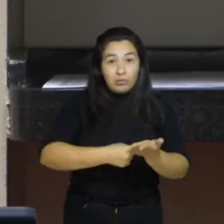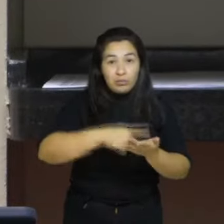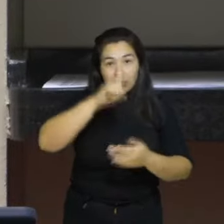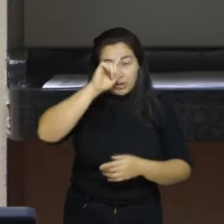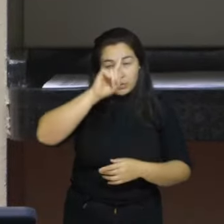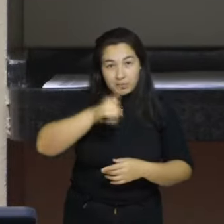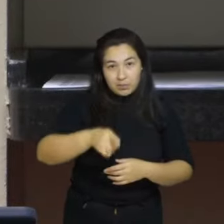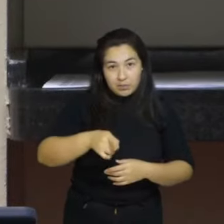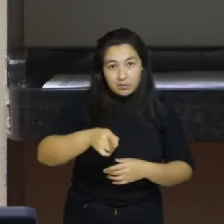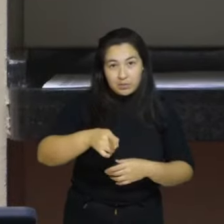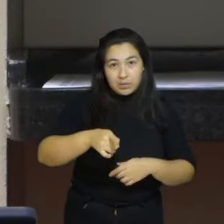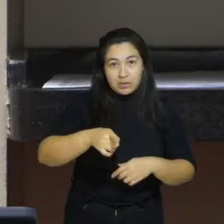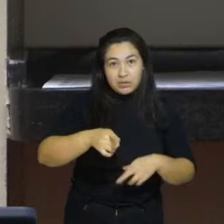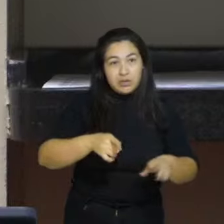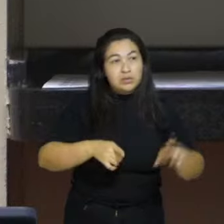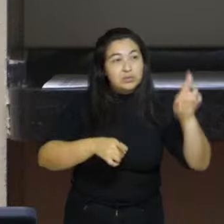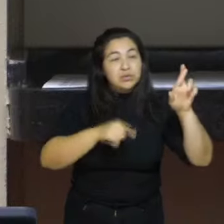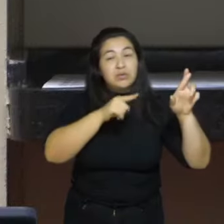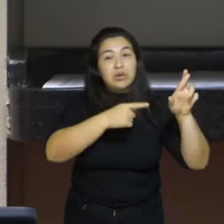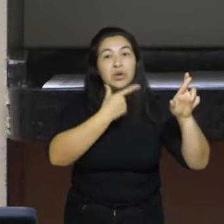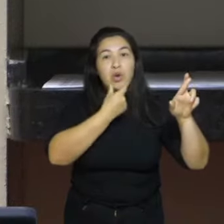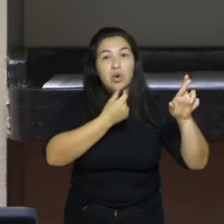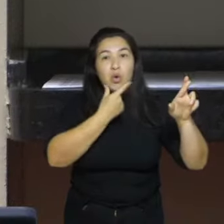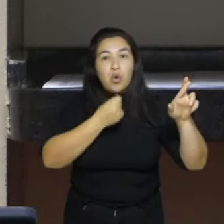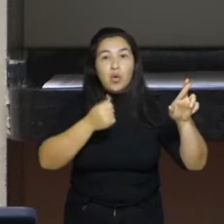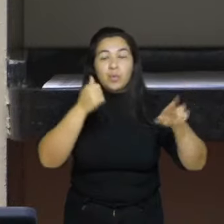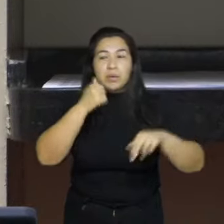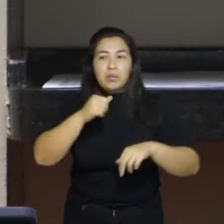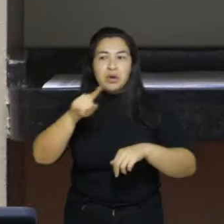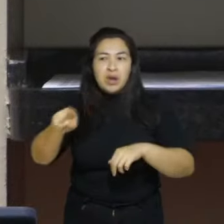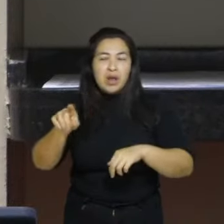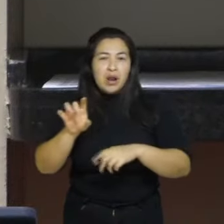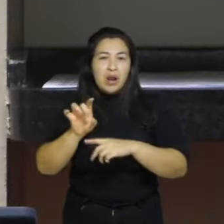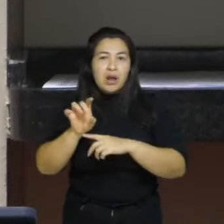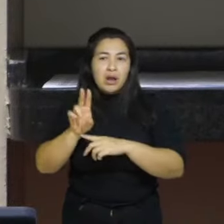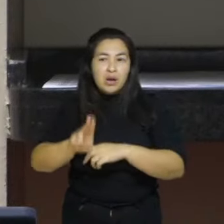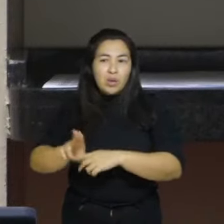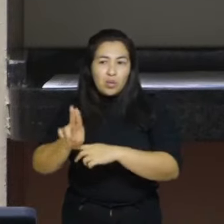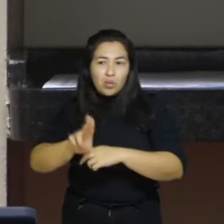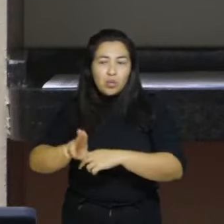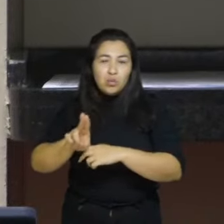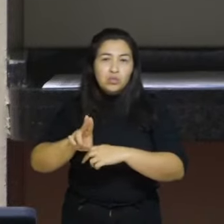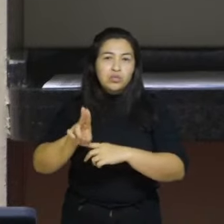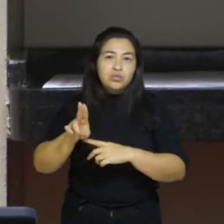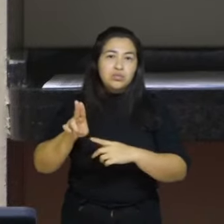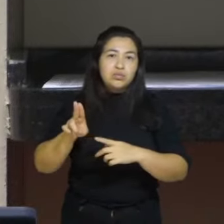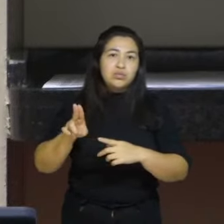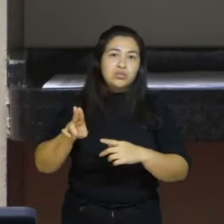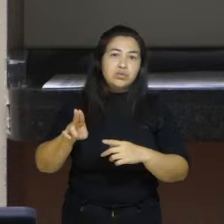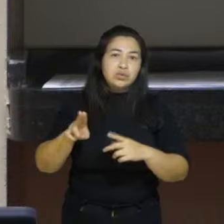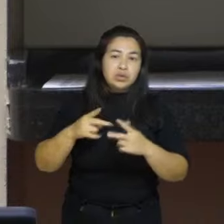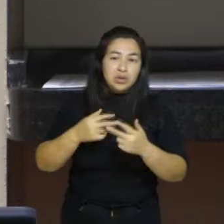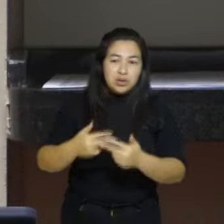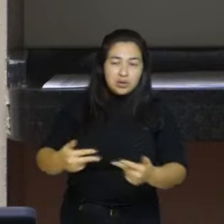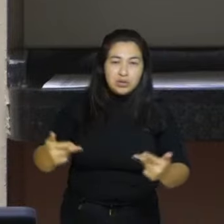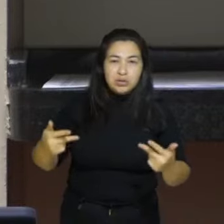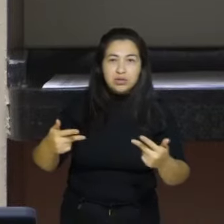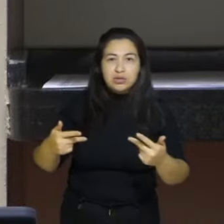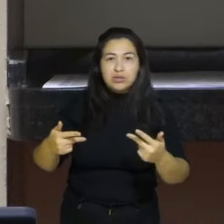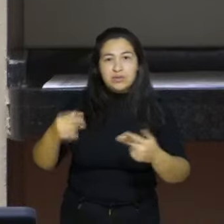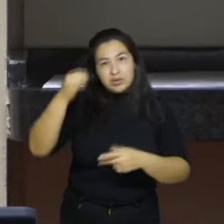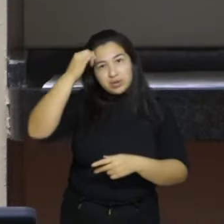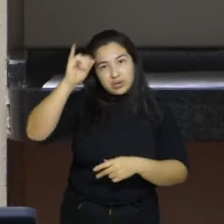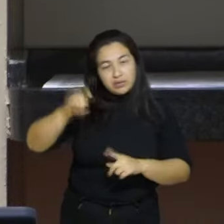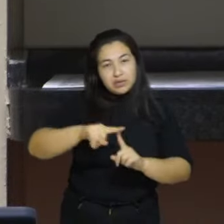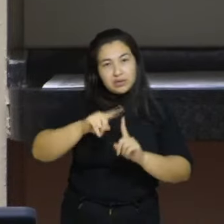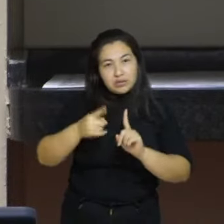métodos contraceptivos em mulheres casadas em união estável ou qualquer forma de relacionamento afetivo e projeto